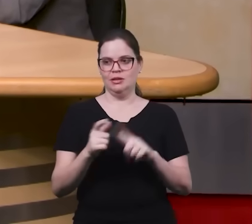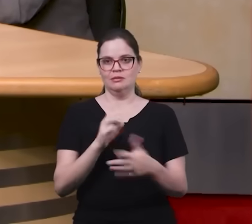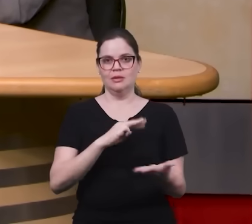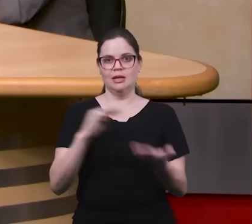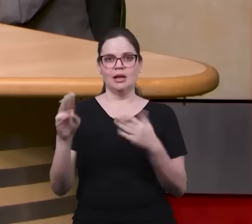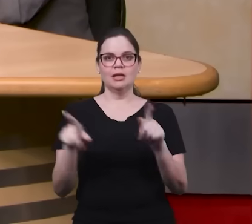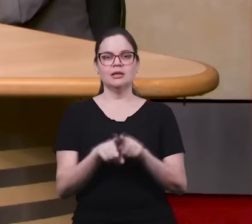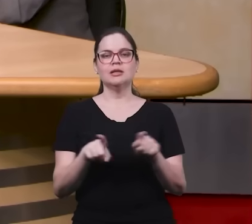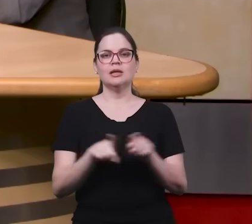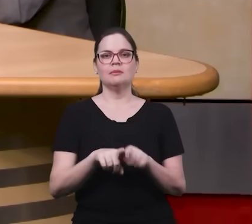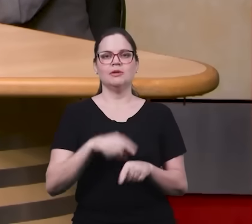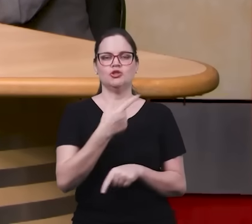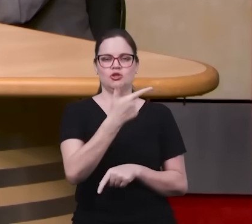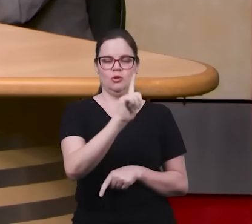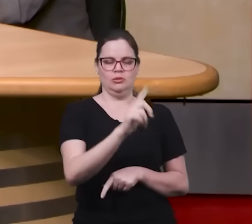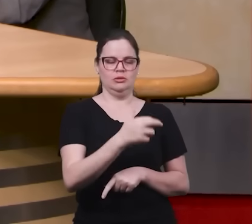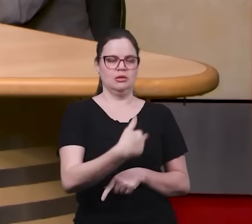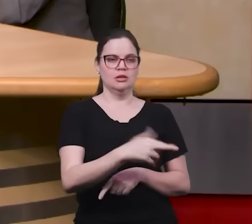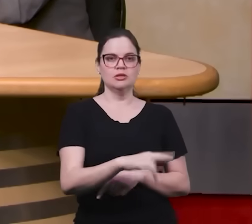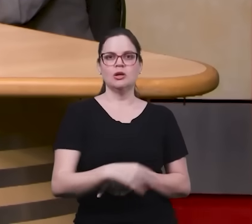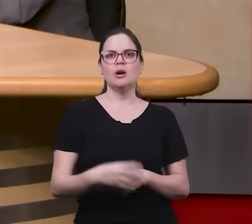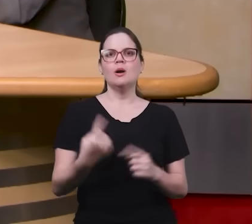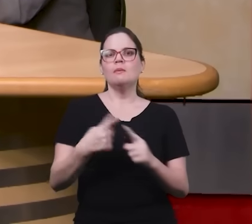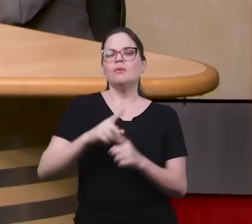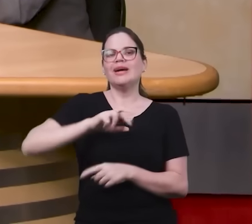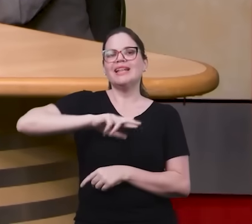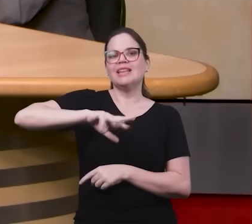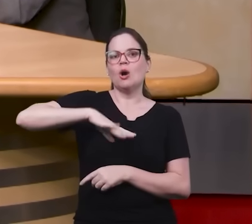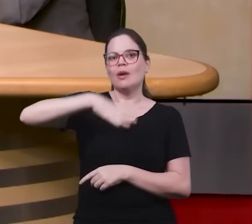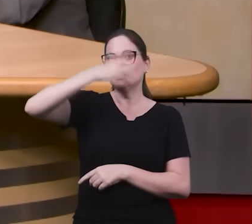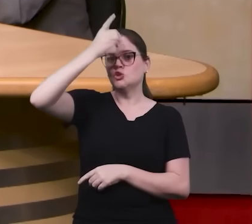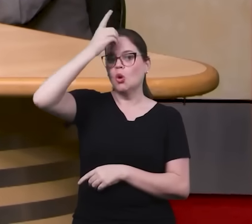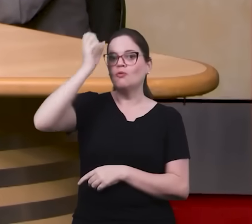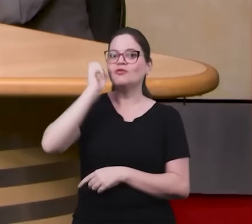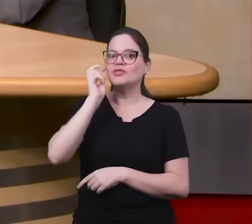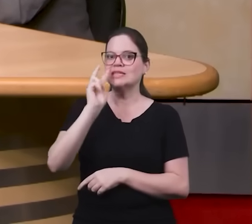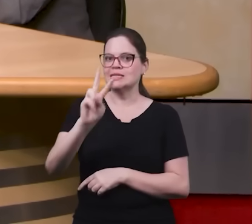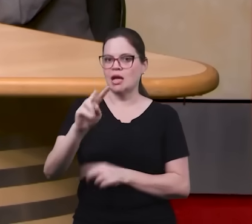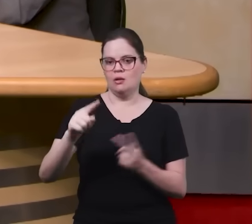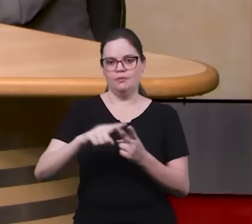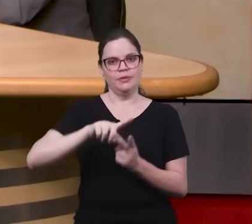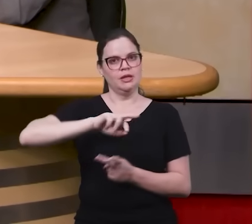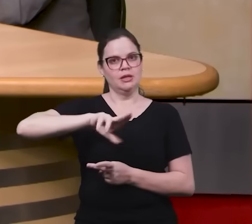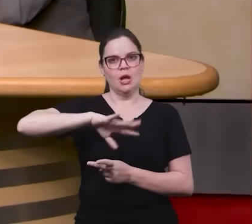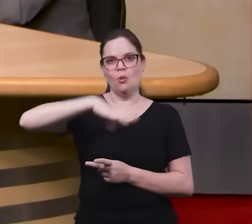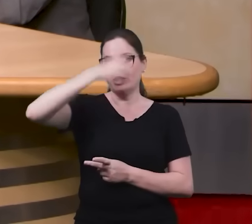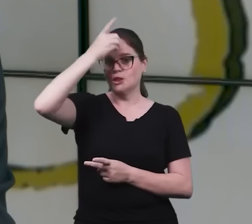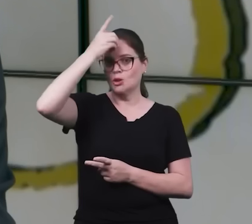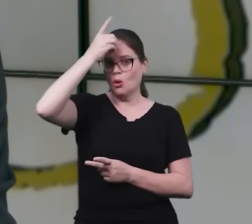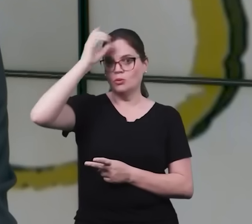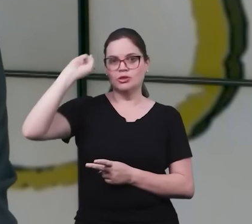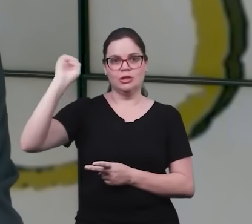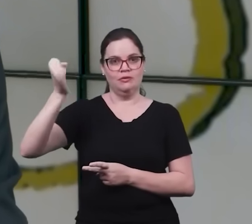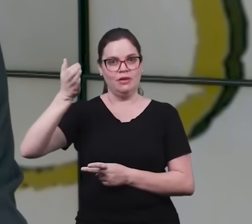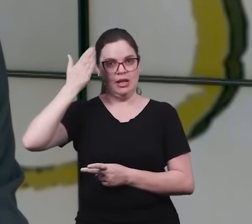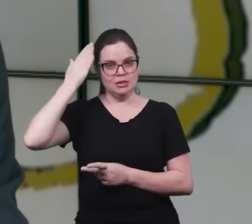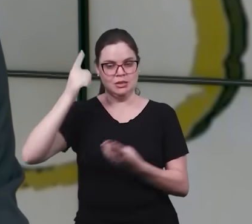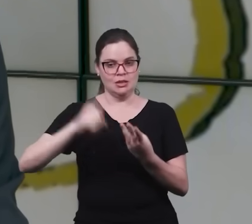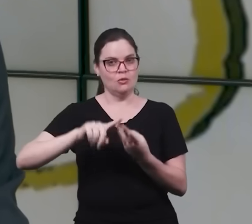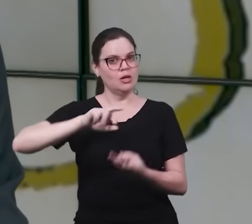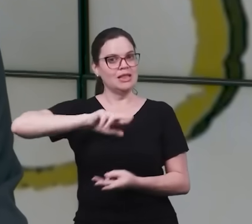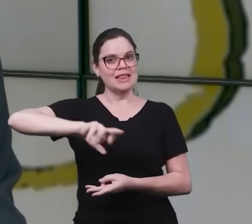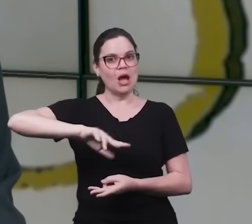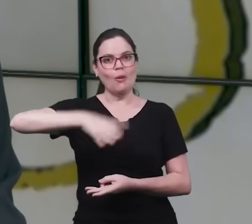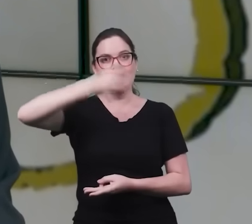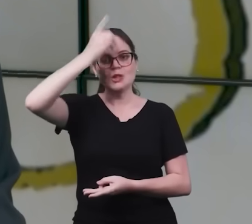não é o dom de visão, não é o dom de revelação, o dom de sonho? Por que é dom de ciência? Porque eles estão entrelaçados. Muitas vezes,